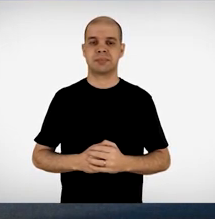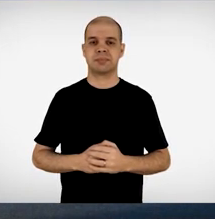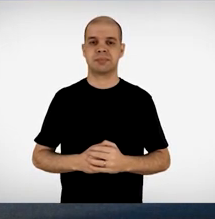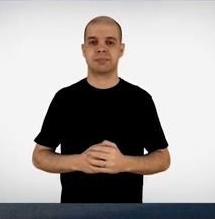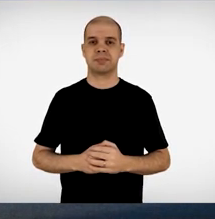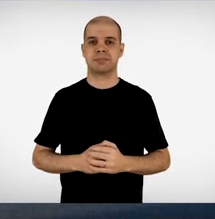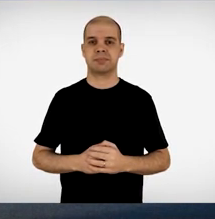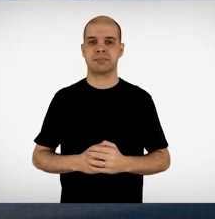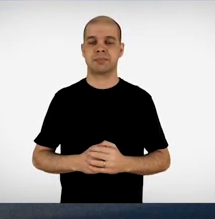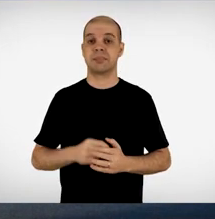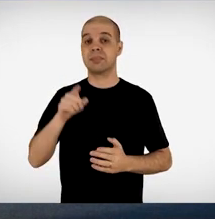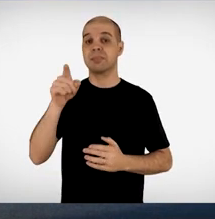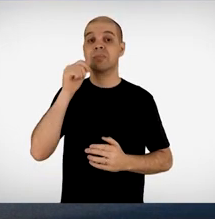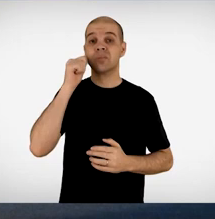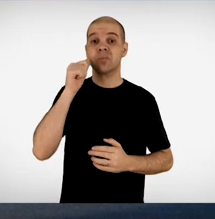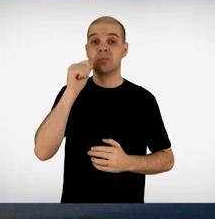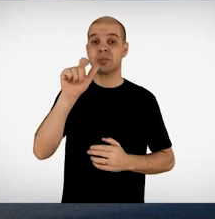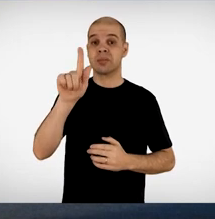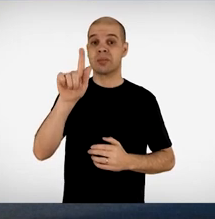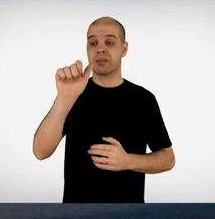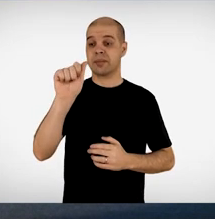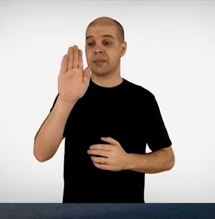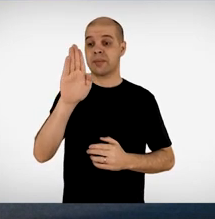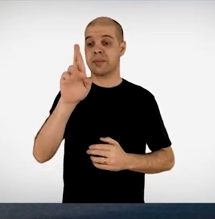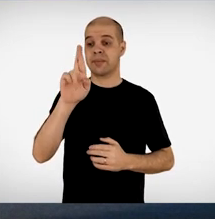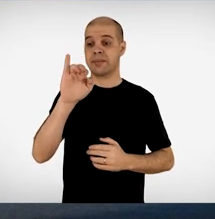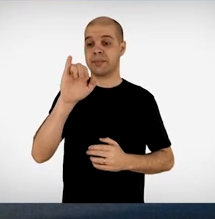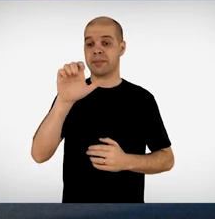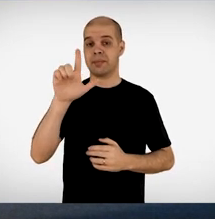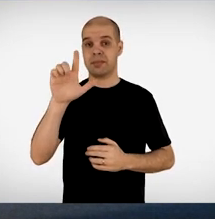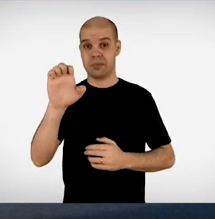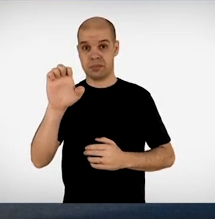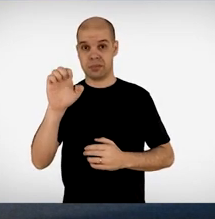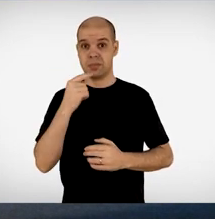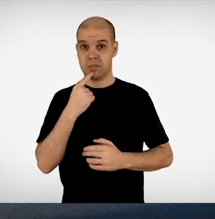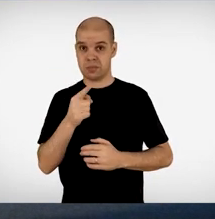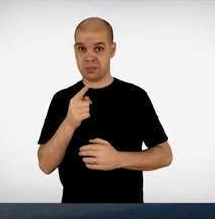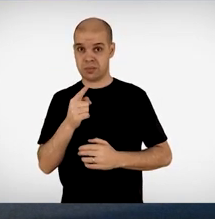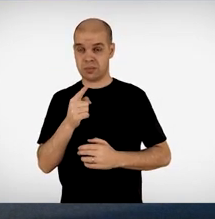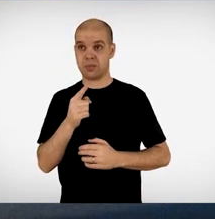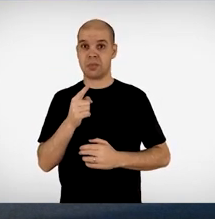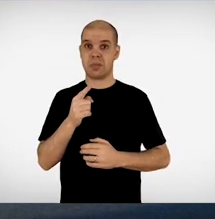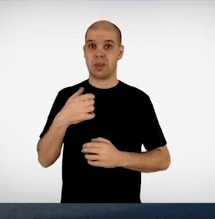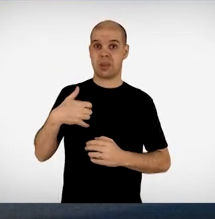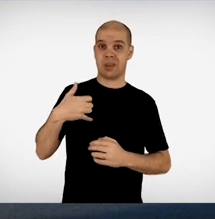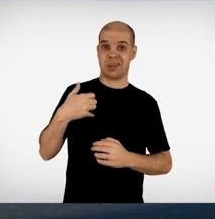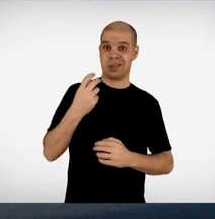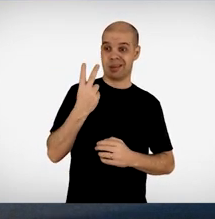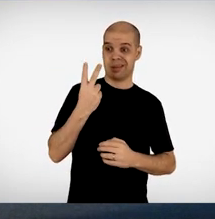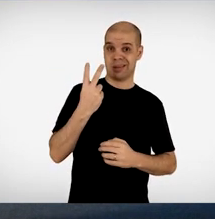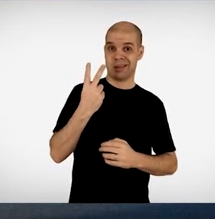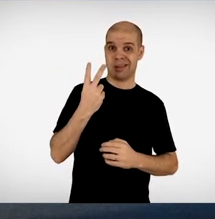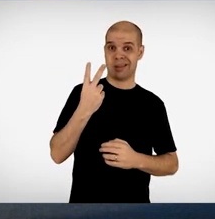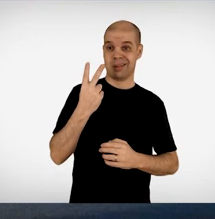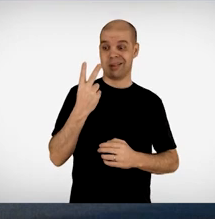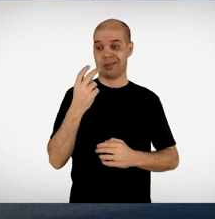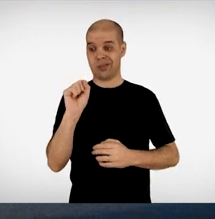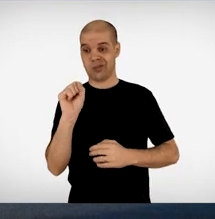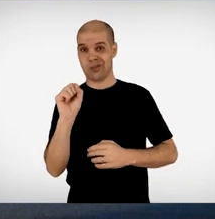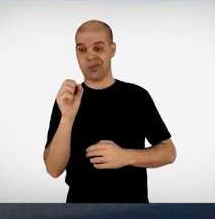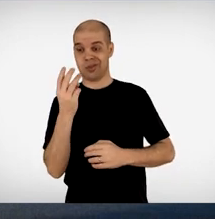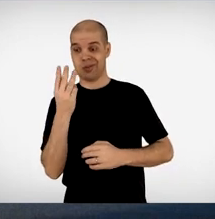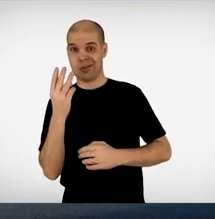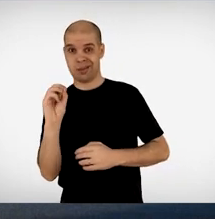Bom, passo a palavra para a Marielle, depois para a Tati. Gabriel, o que a Gabriele falou sobre a angústia dos 20, 30 anos, eu acho perfeito, Gabriele. Eu não